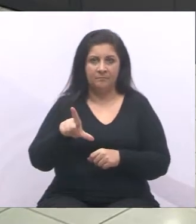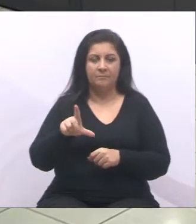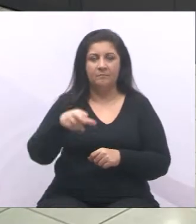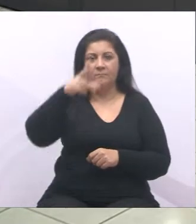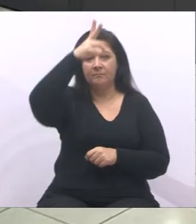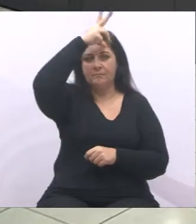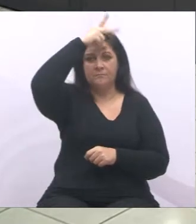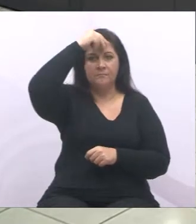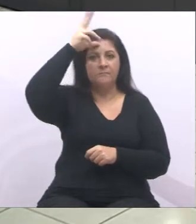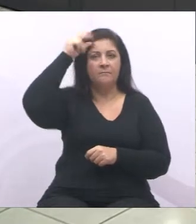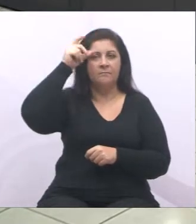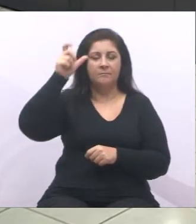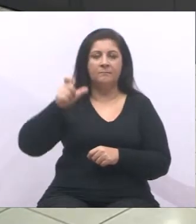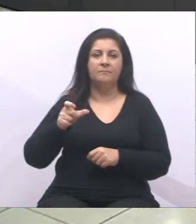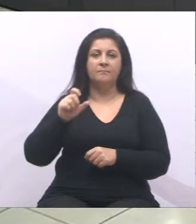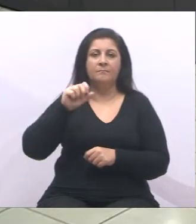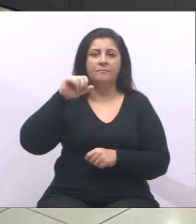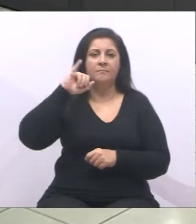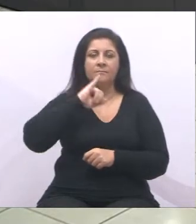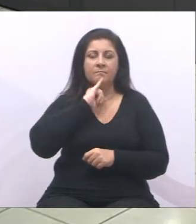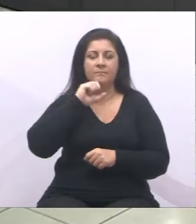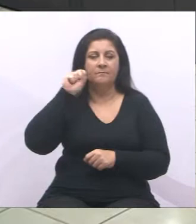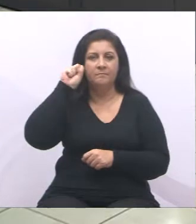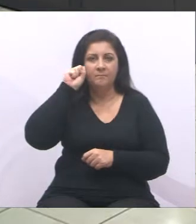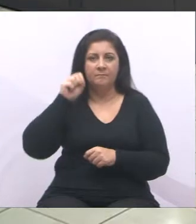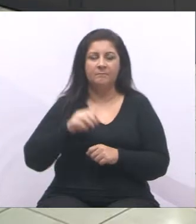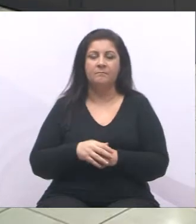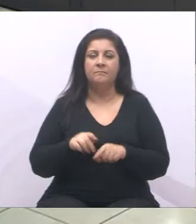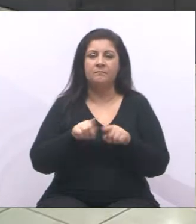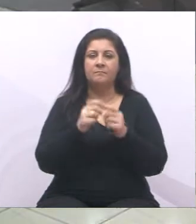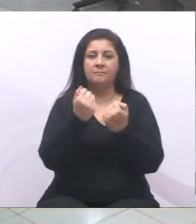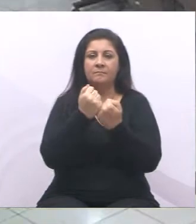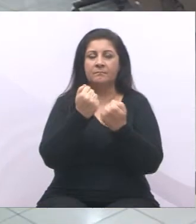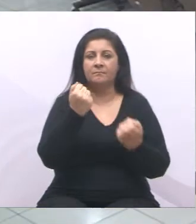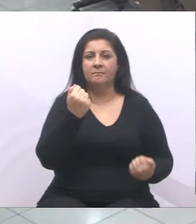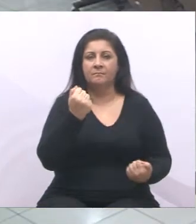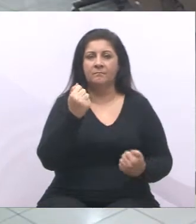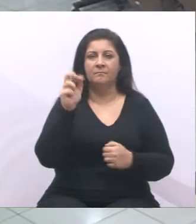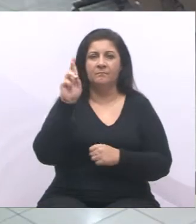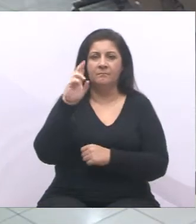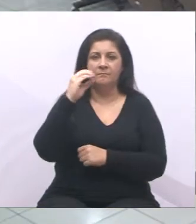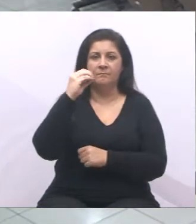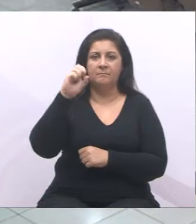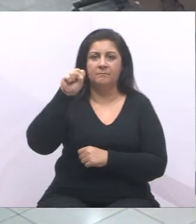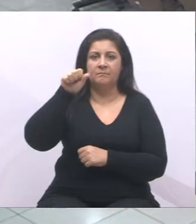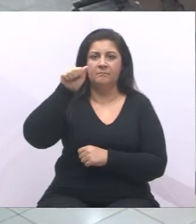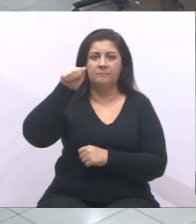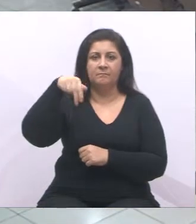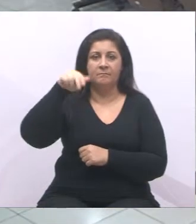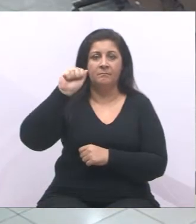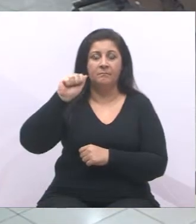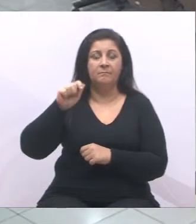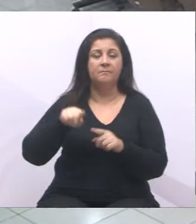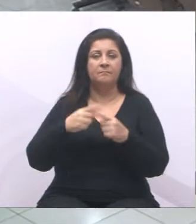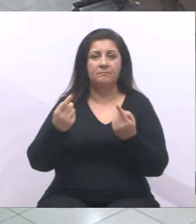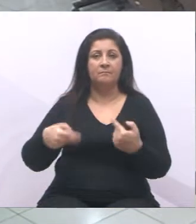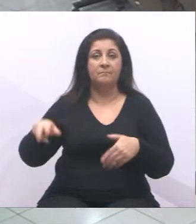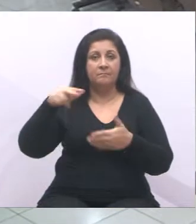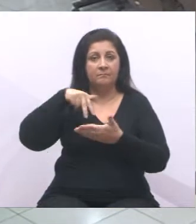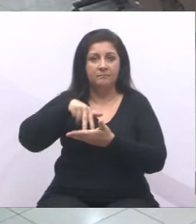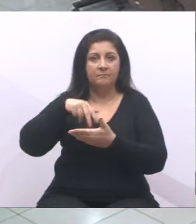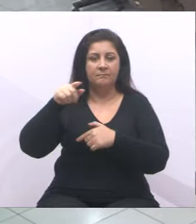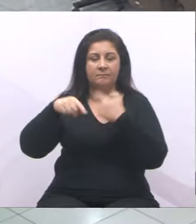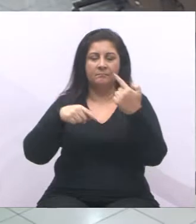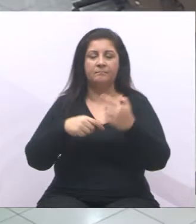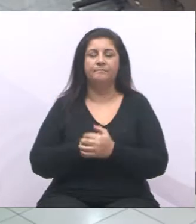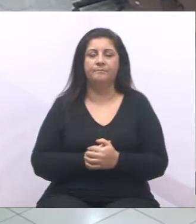municipal, e a vice senhora Rosana Gravena tomará posse posteriormente. Com a palavra agora, senhoras e senhores, o vereador Valmir